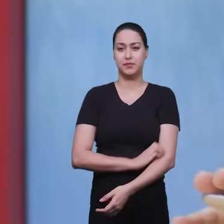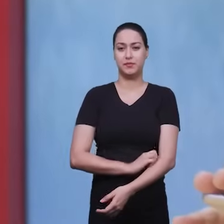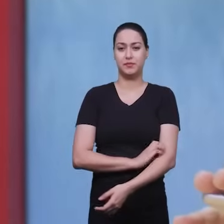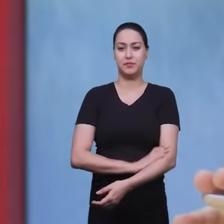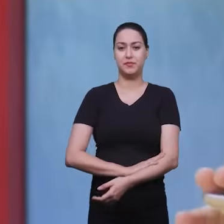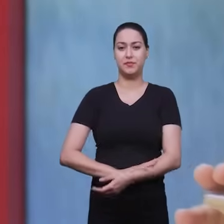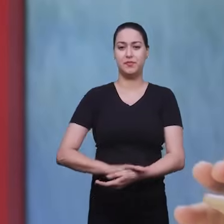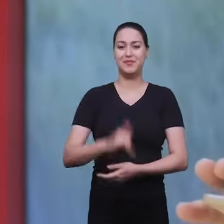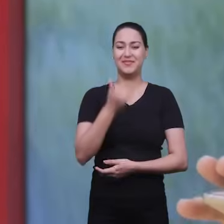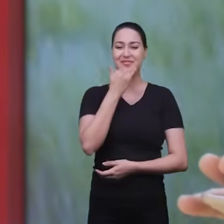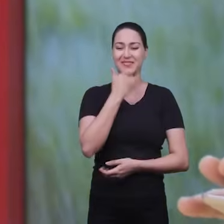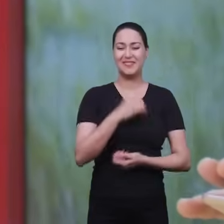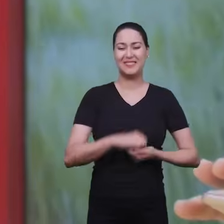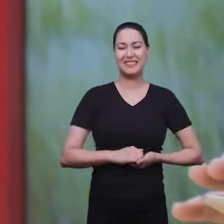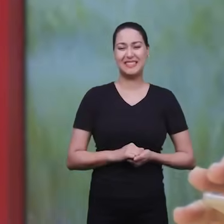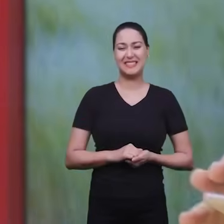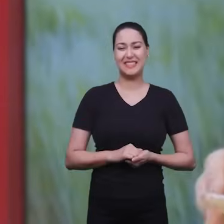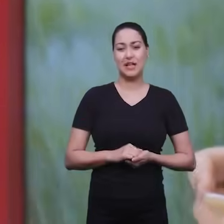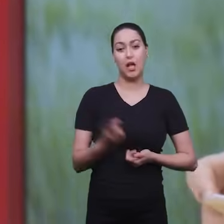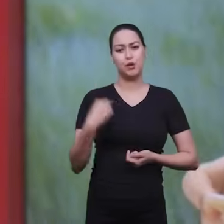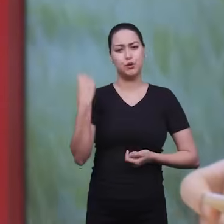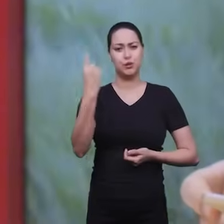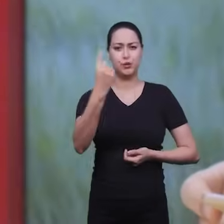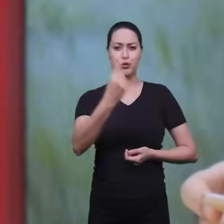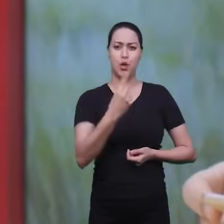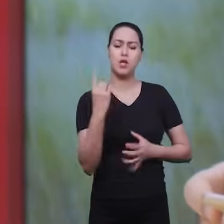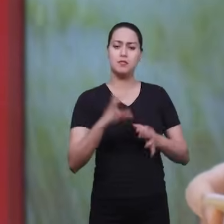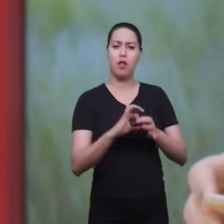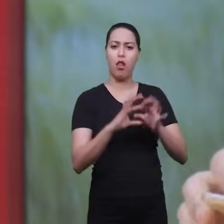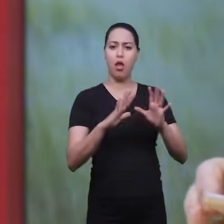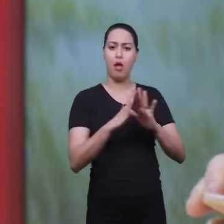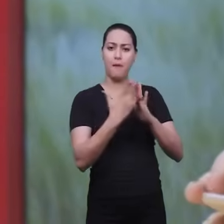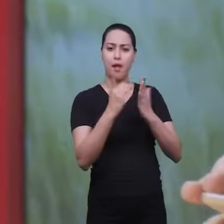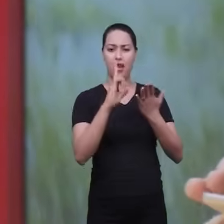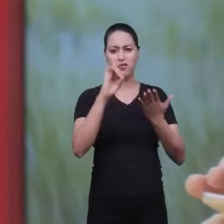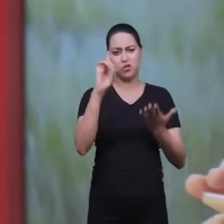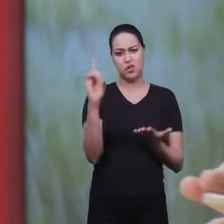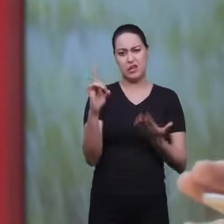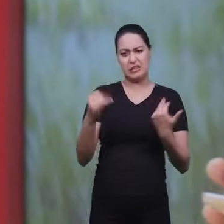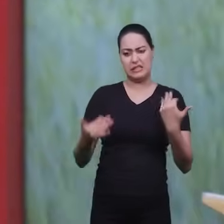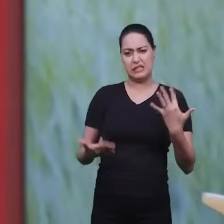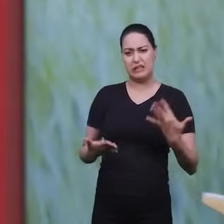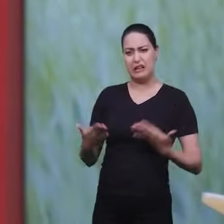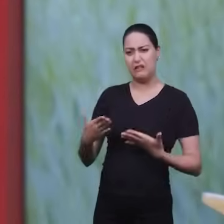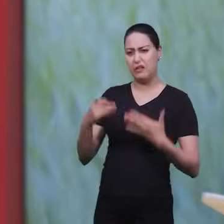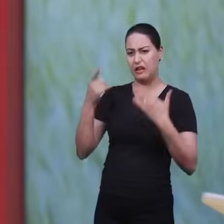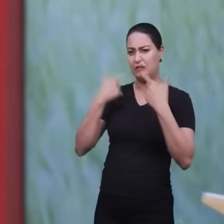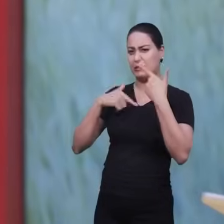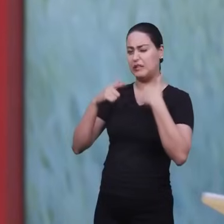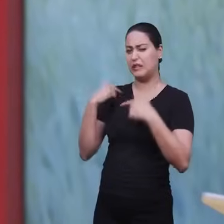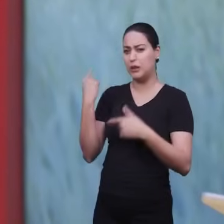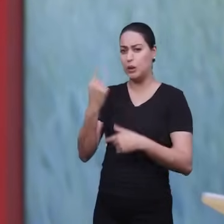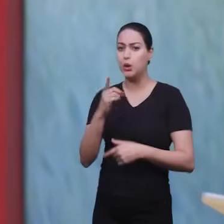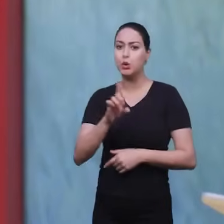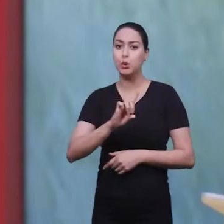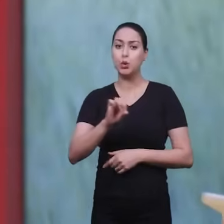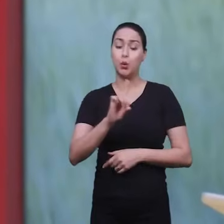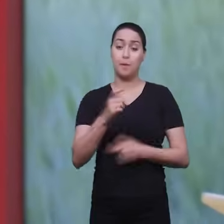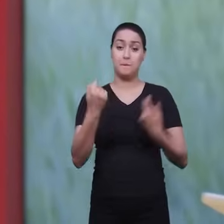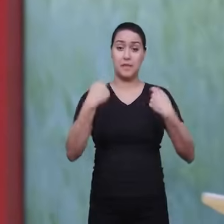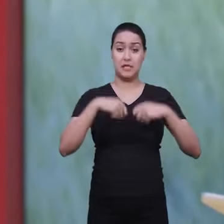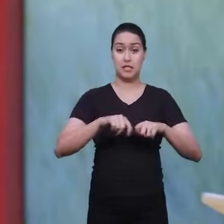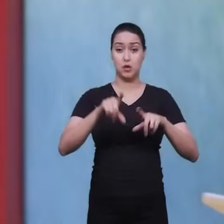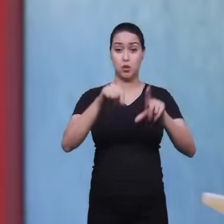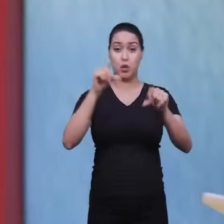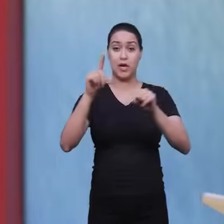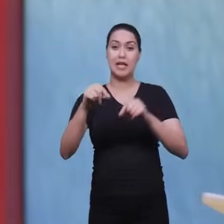não é razoável que nós deixamos a palavra de Deus e sim vamos as mesas né porém pois Zombies irmãos